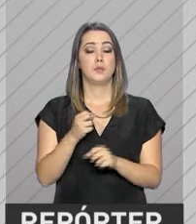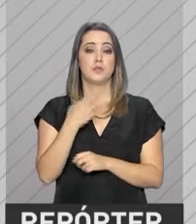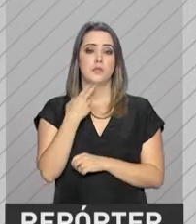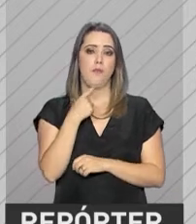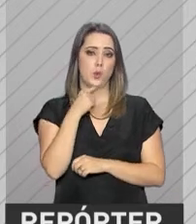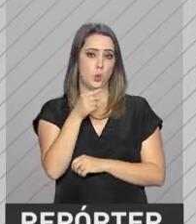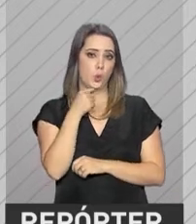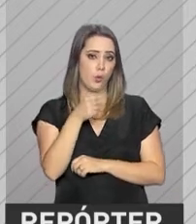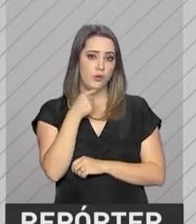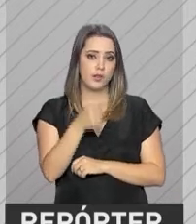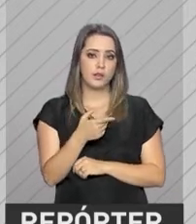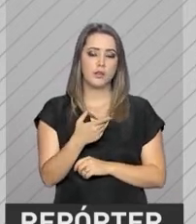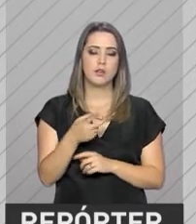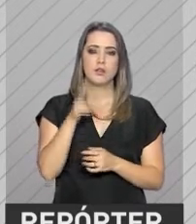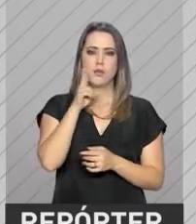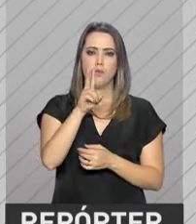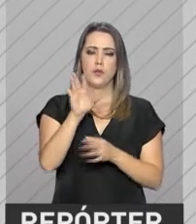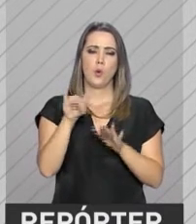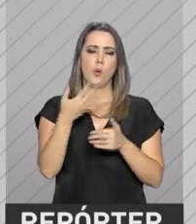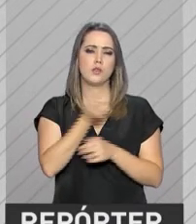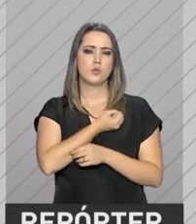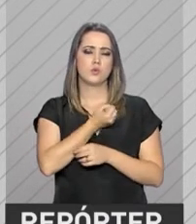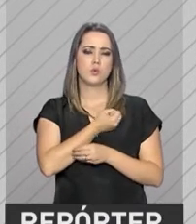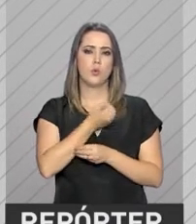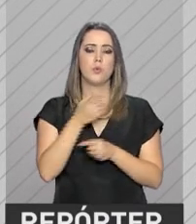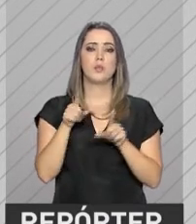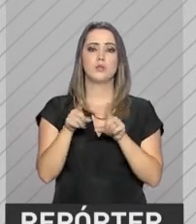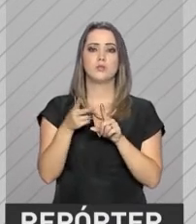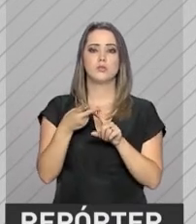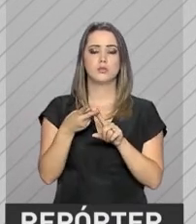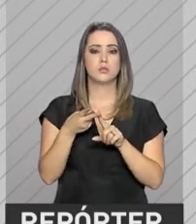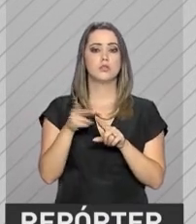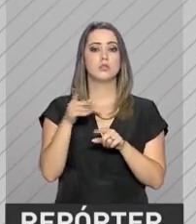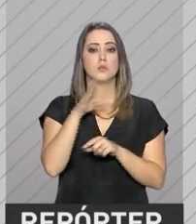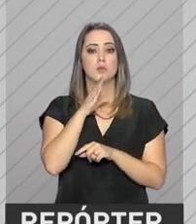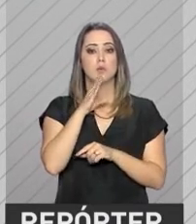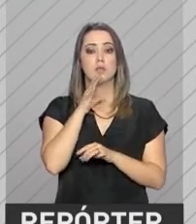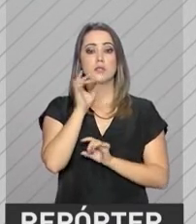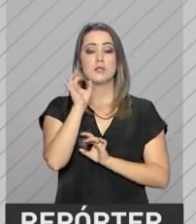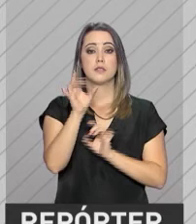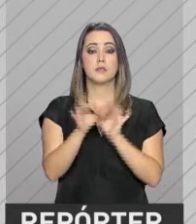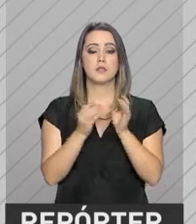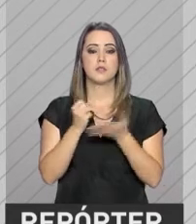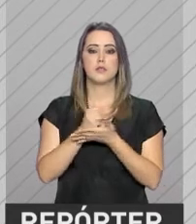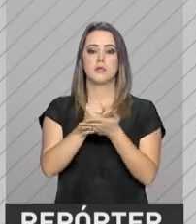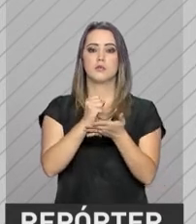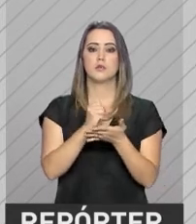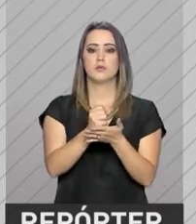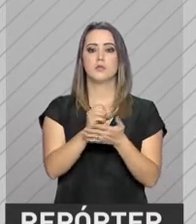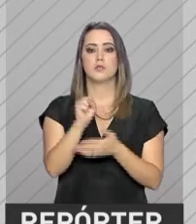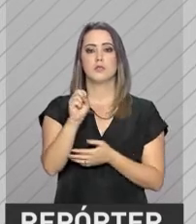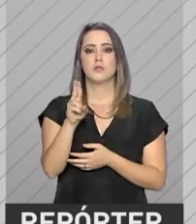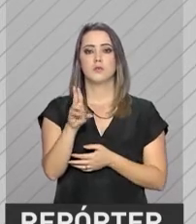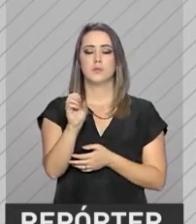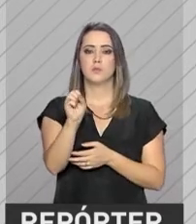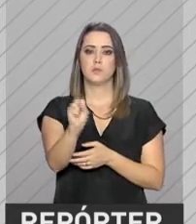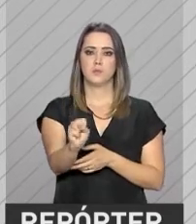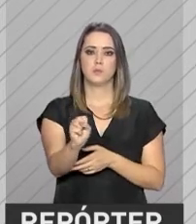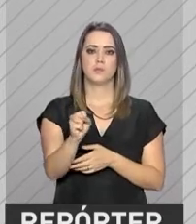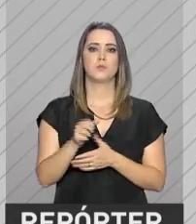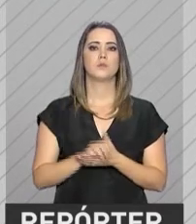dúvidas e verificar os números de atendimento e conhecer as especialidades oferecidas pelo sus sistema